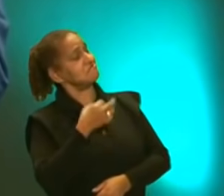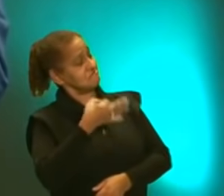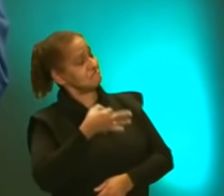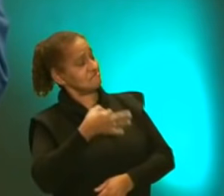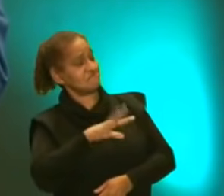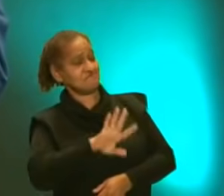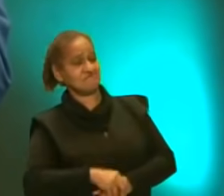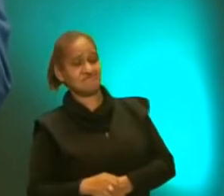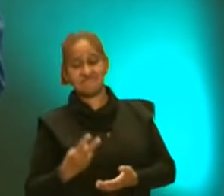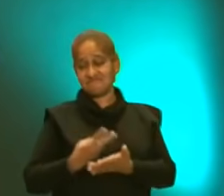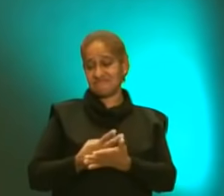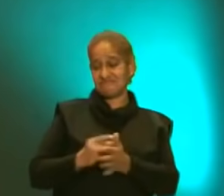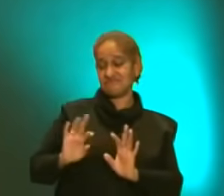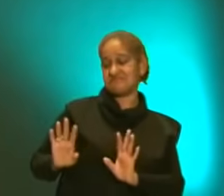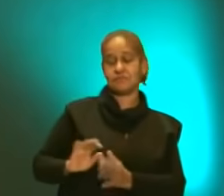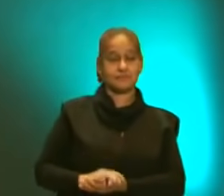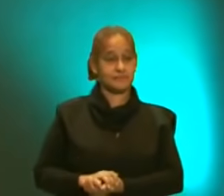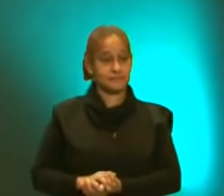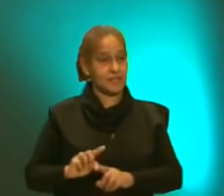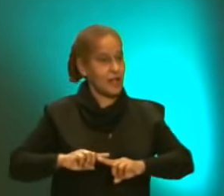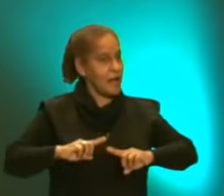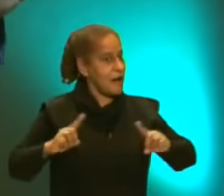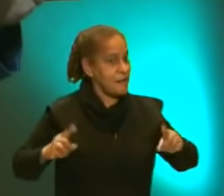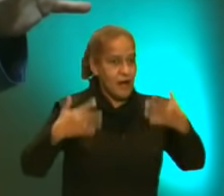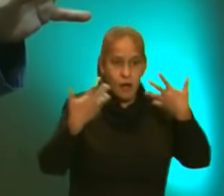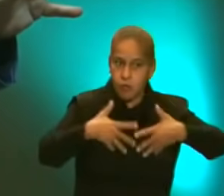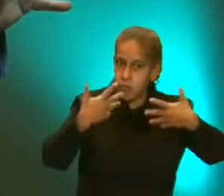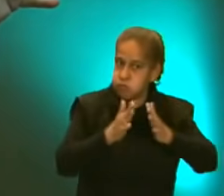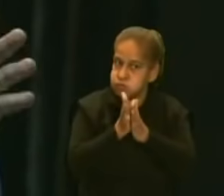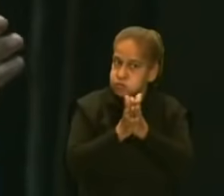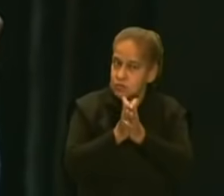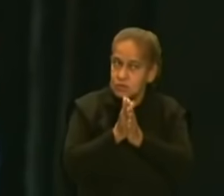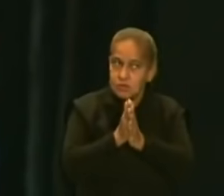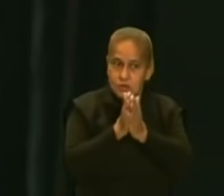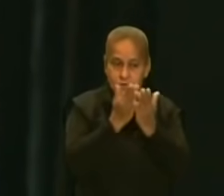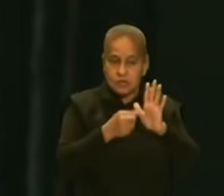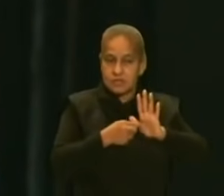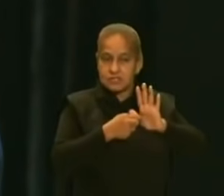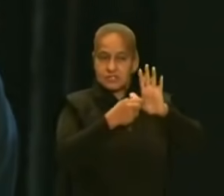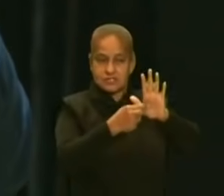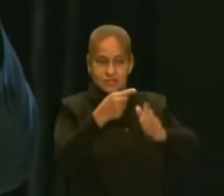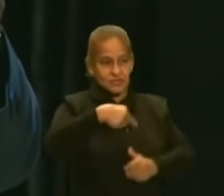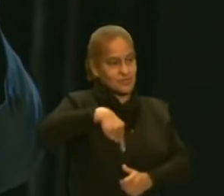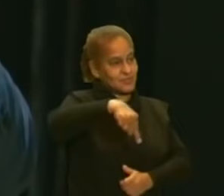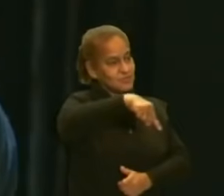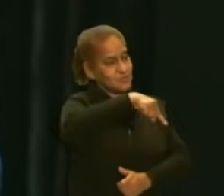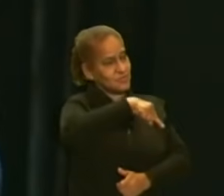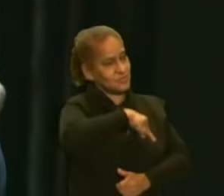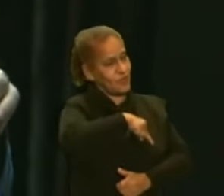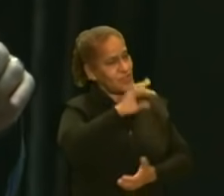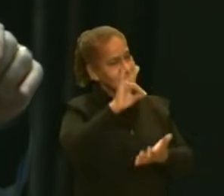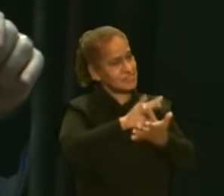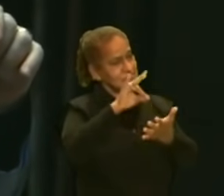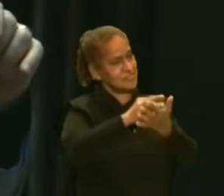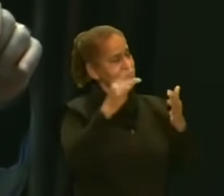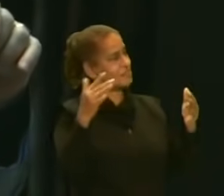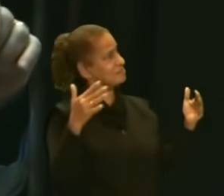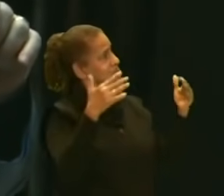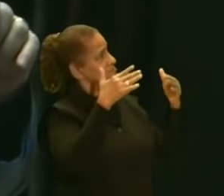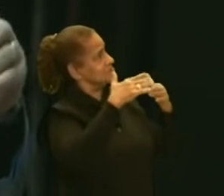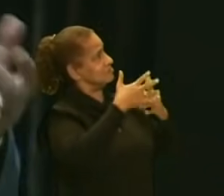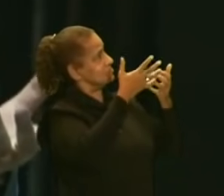errado. Mas há uma coisa tremenda na palavra de Deus, que diz que quando nós nos rendemos a